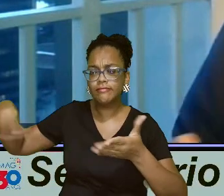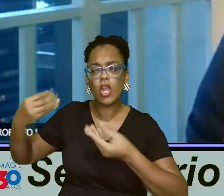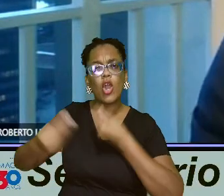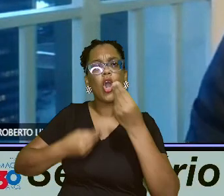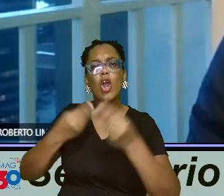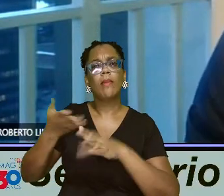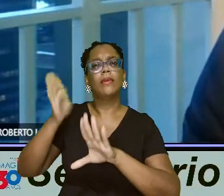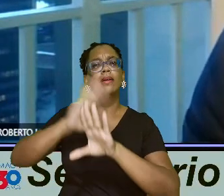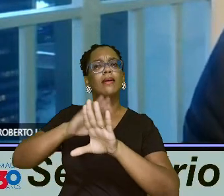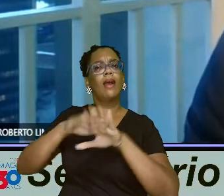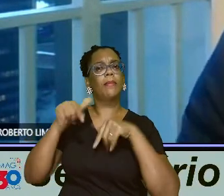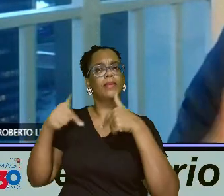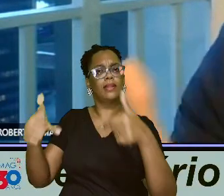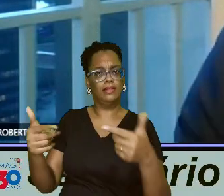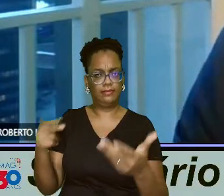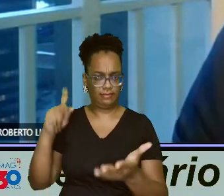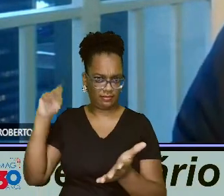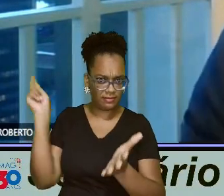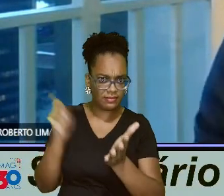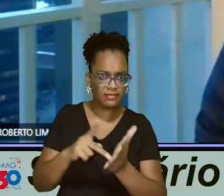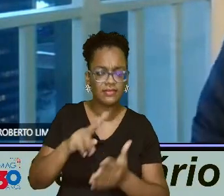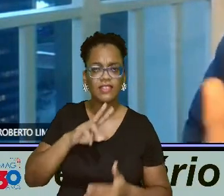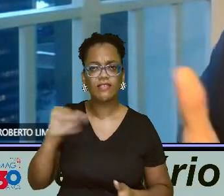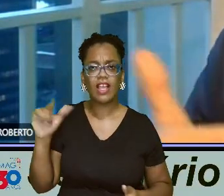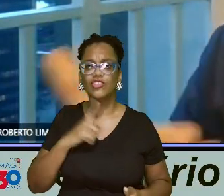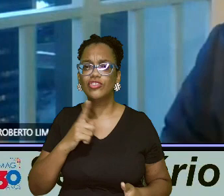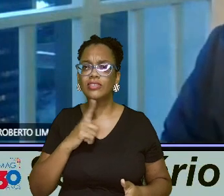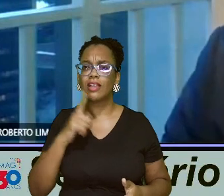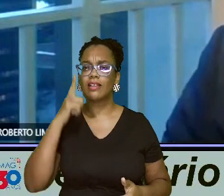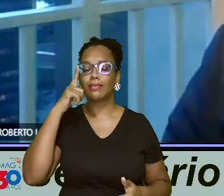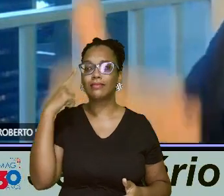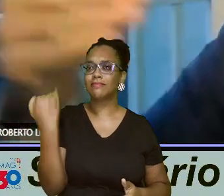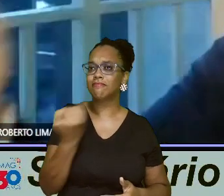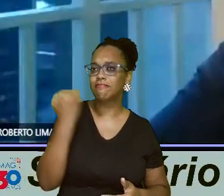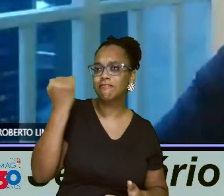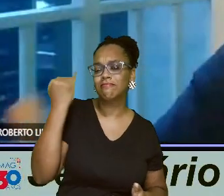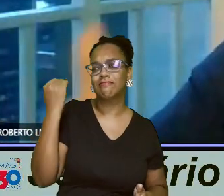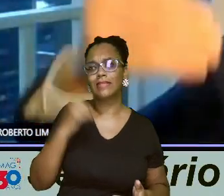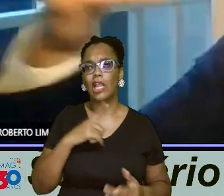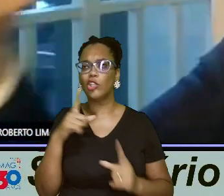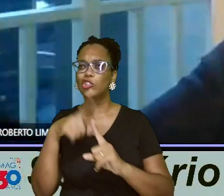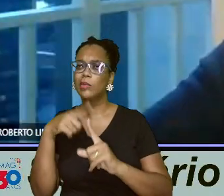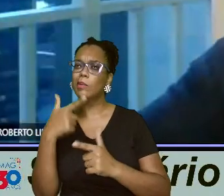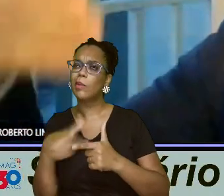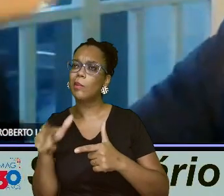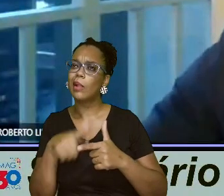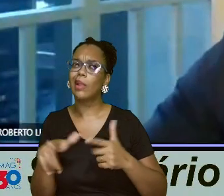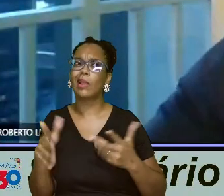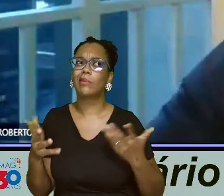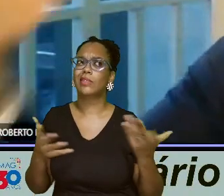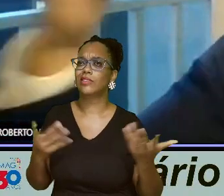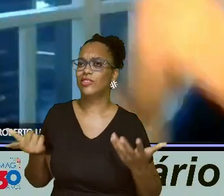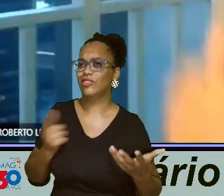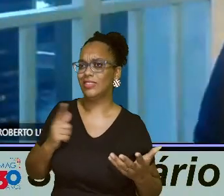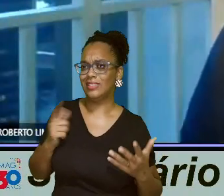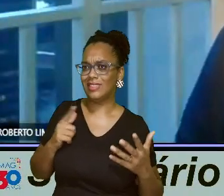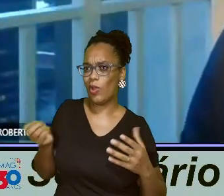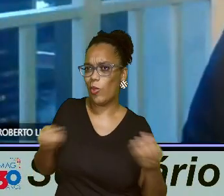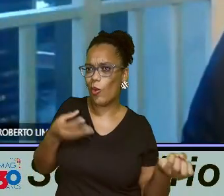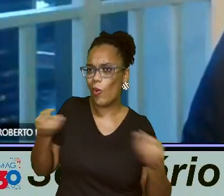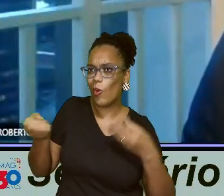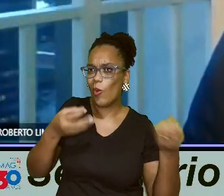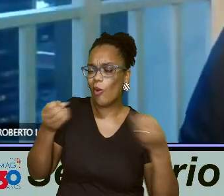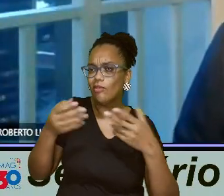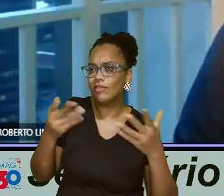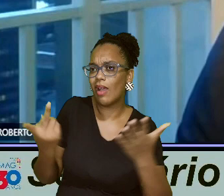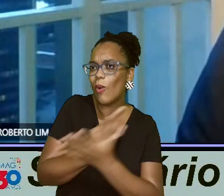ele, de fato, vai ter alguma relevância, se vai haver algum tipo de problema, se vai haver instauração de novos incidentes,